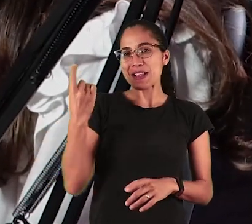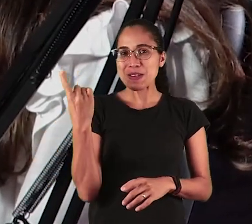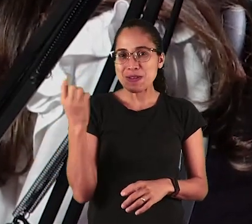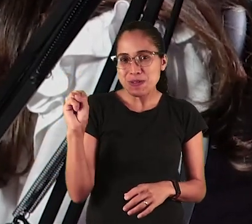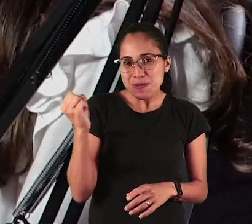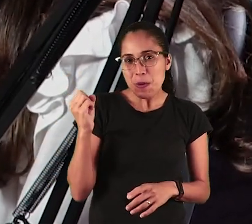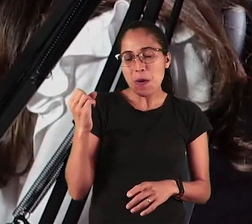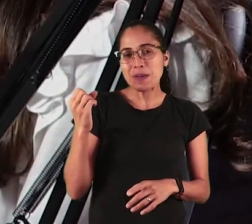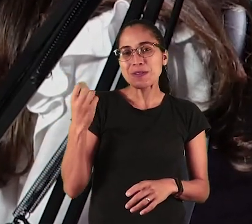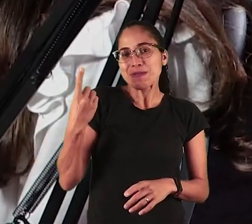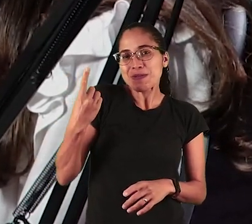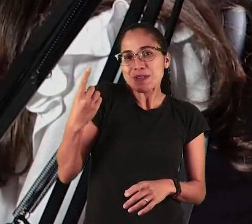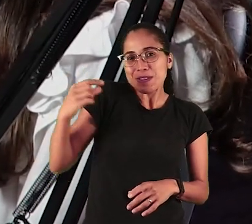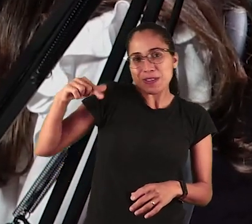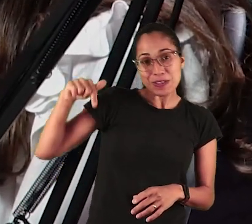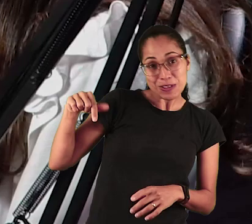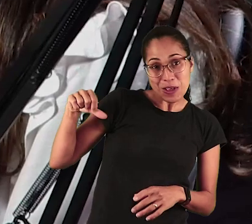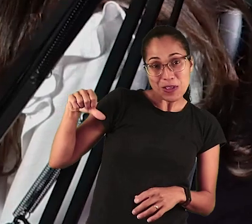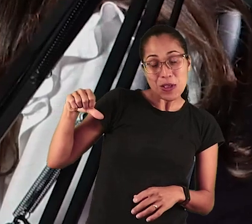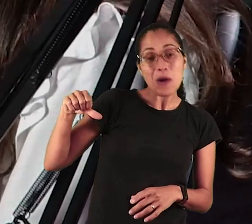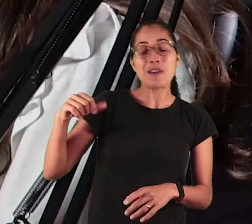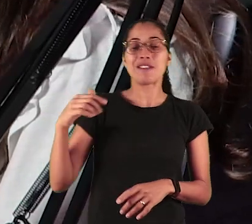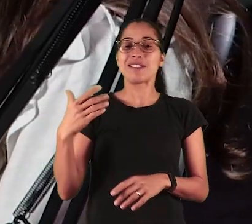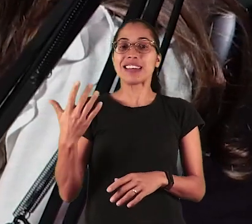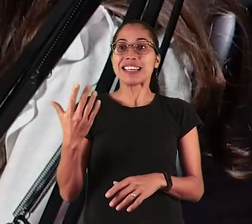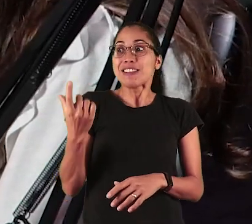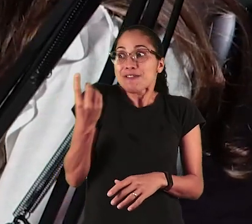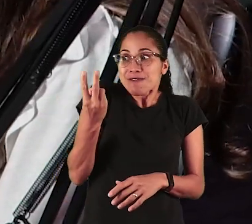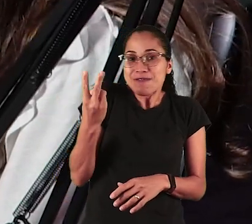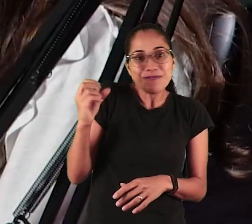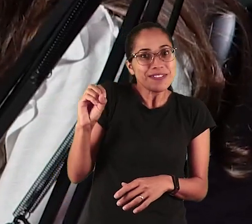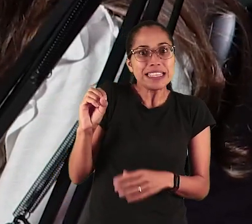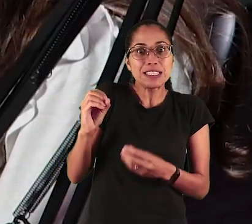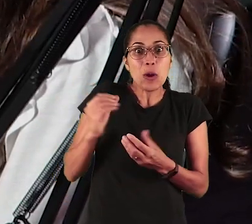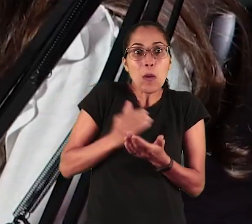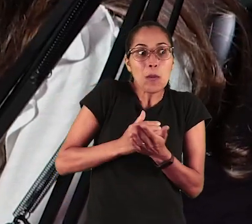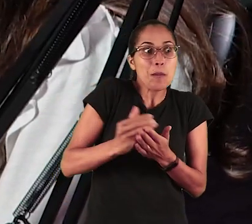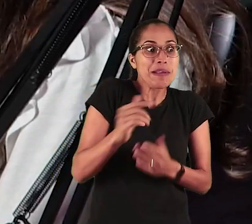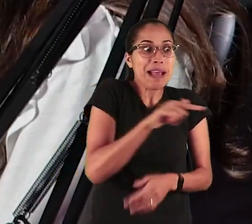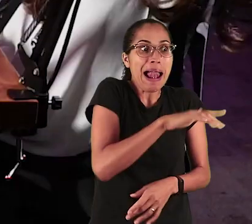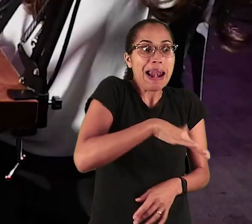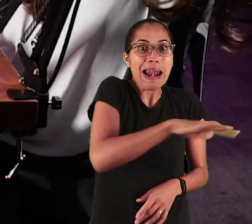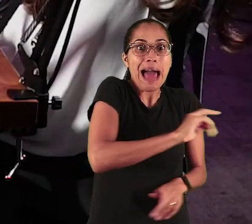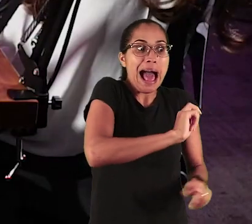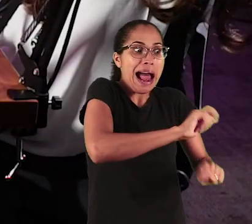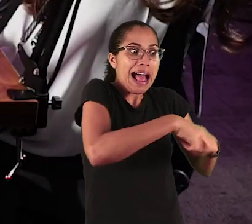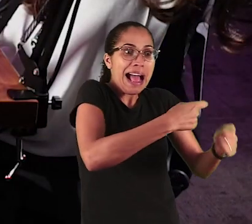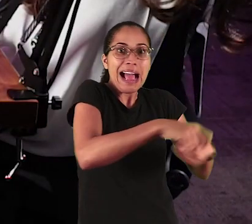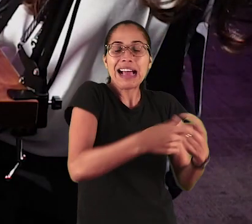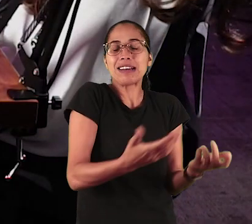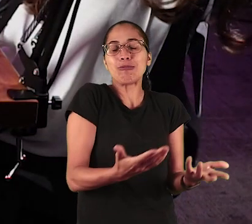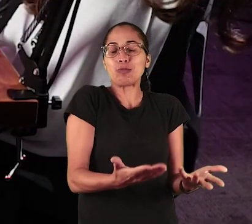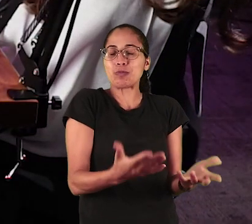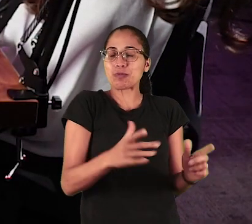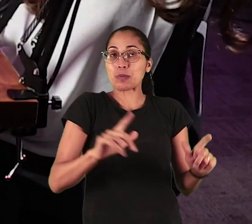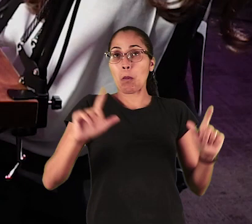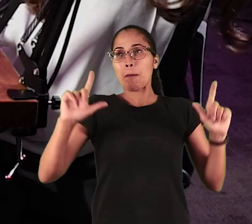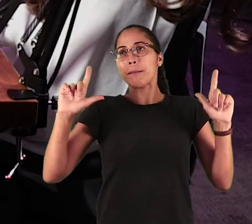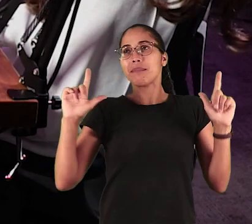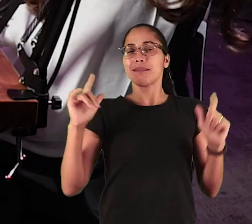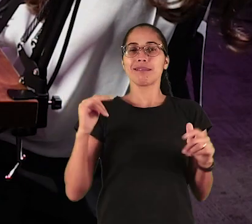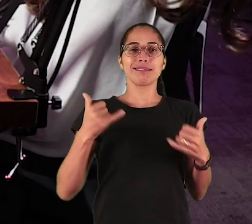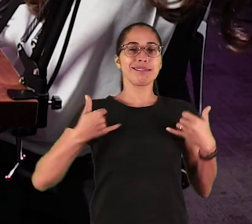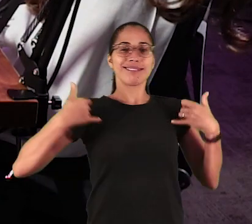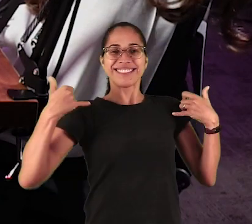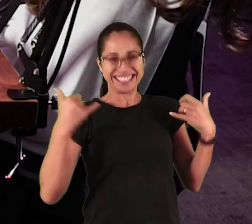18 19 anos 20 né dependendo de quanto você começa o estágio começar já no meio de transações né que saem no jornal então trazia um pouco